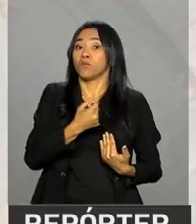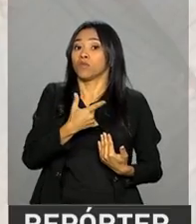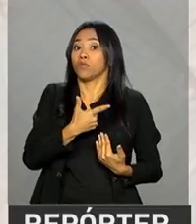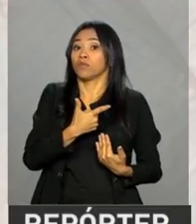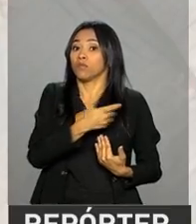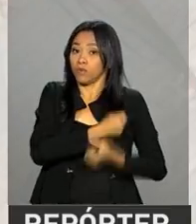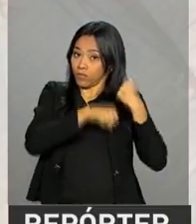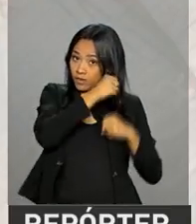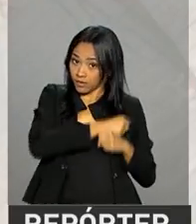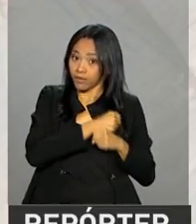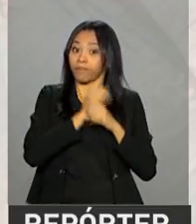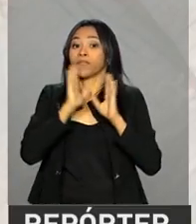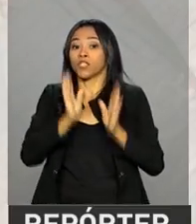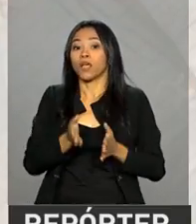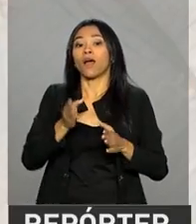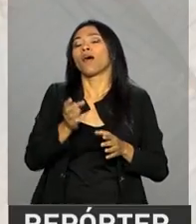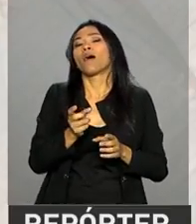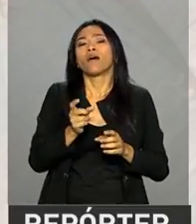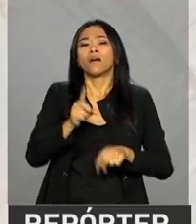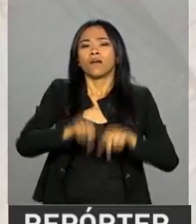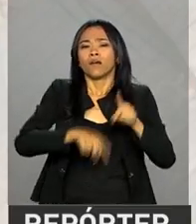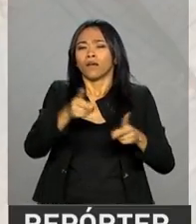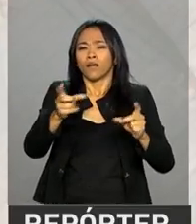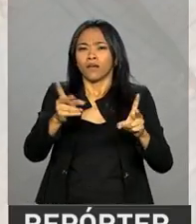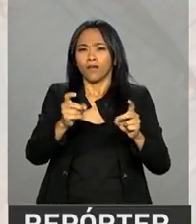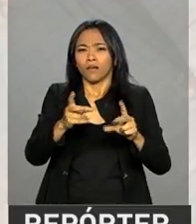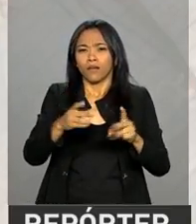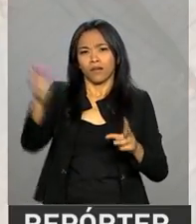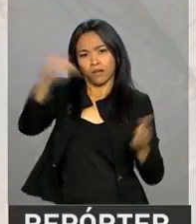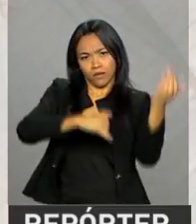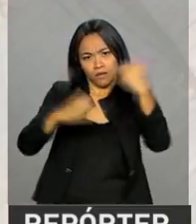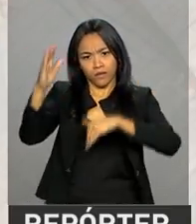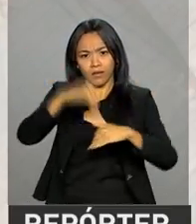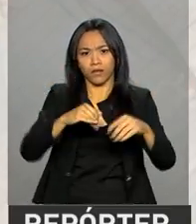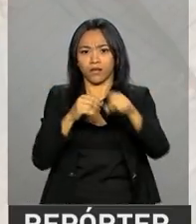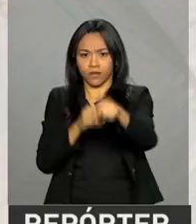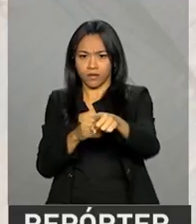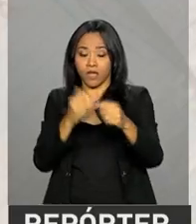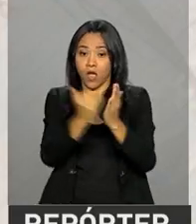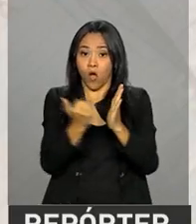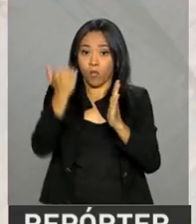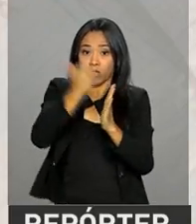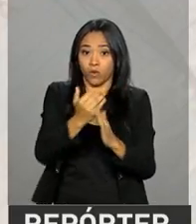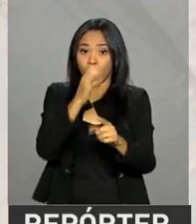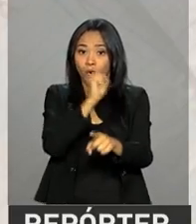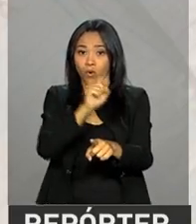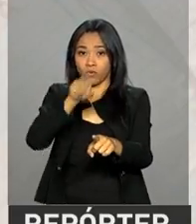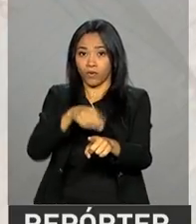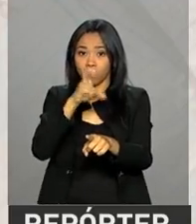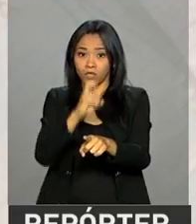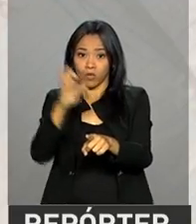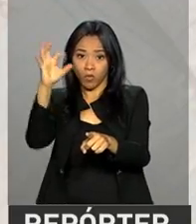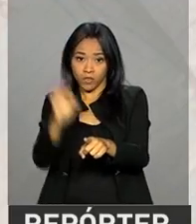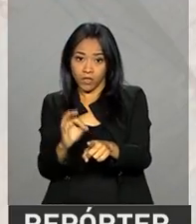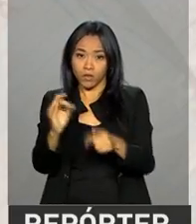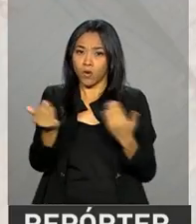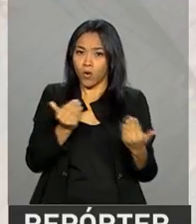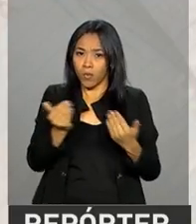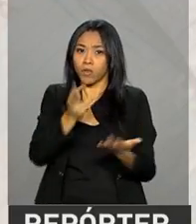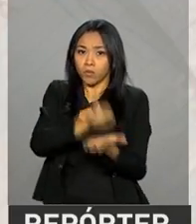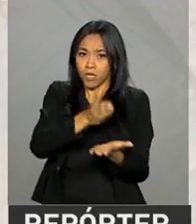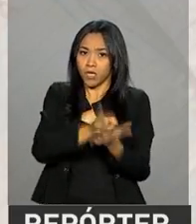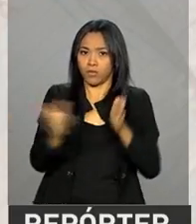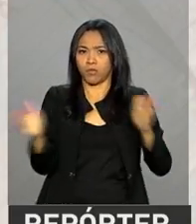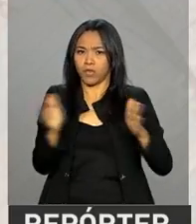importações ultrapassaram a casa dos 111 bilhões de dólares crescendo 8 e meio por cento em relação ao mesmo